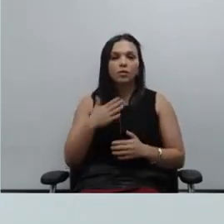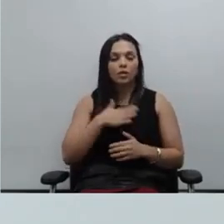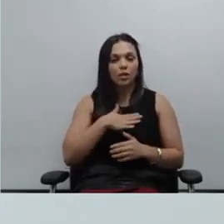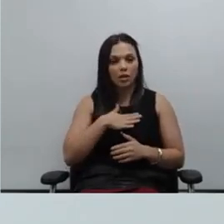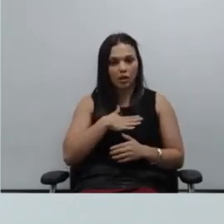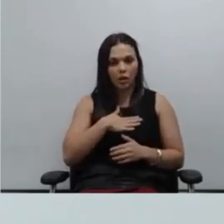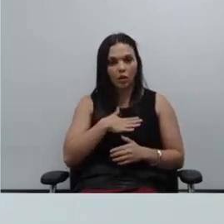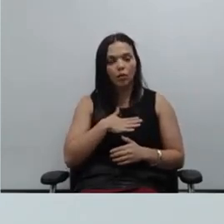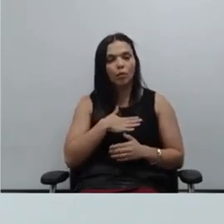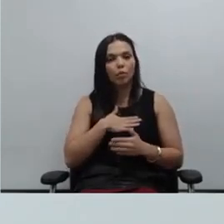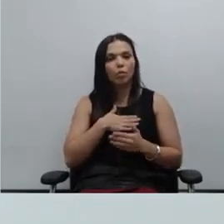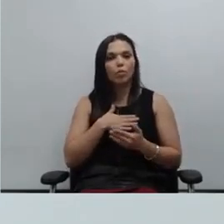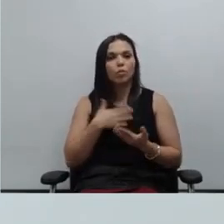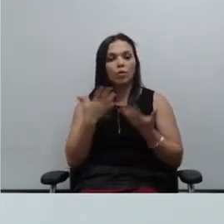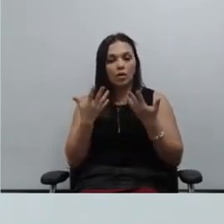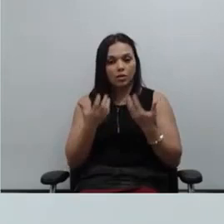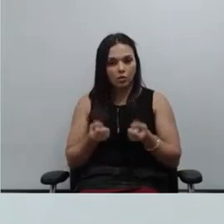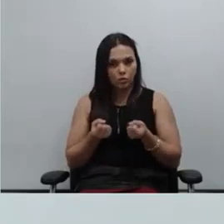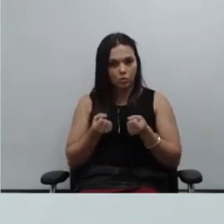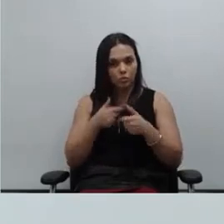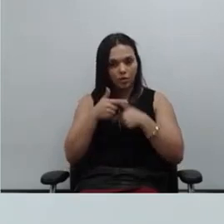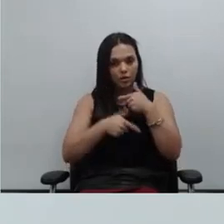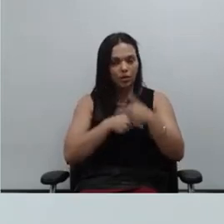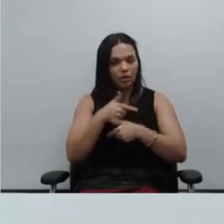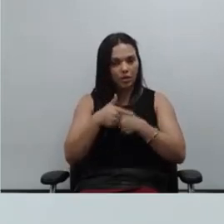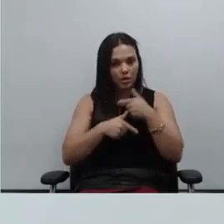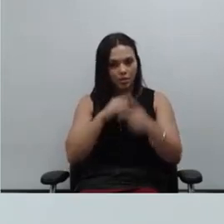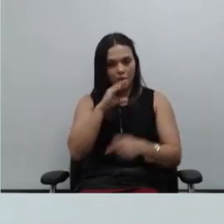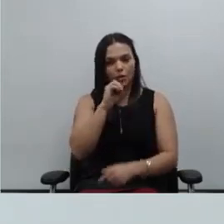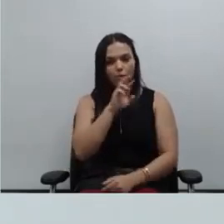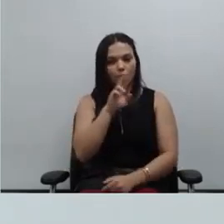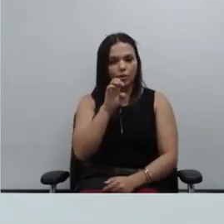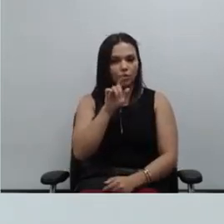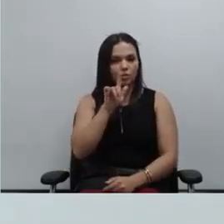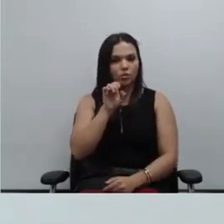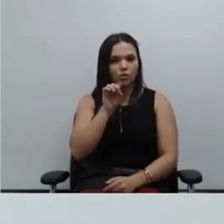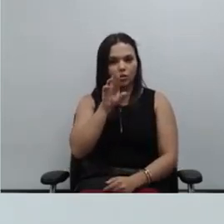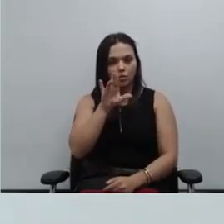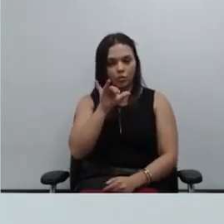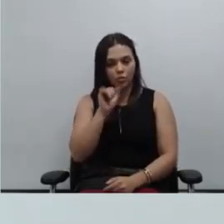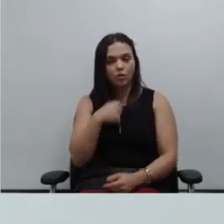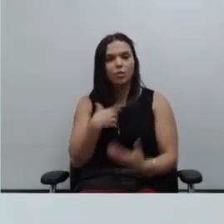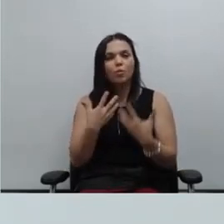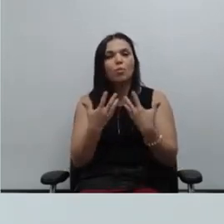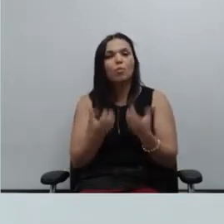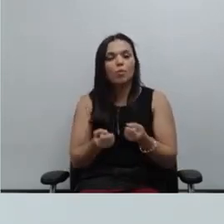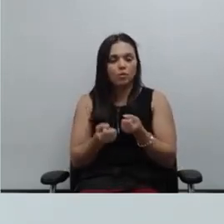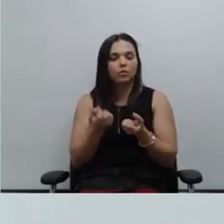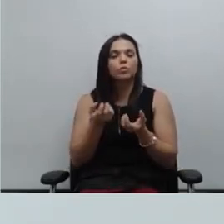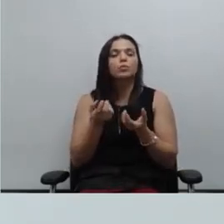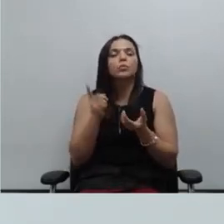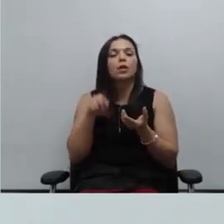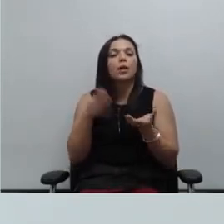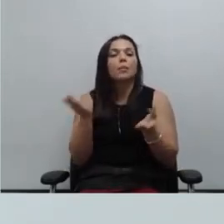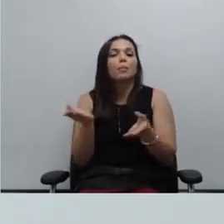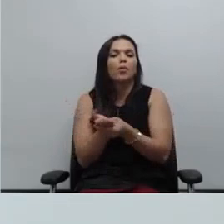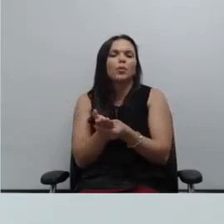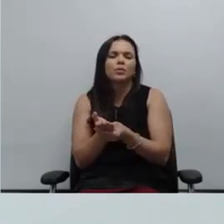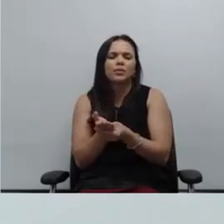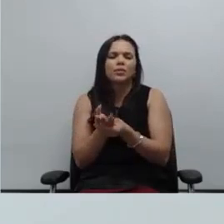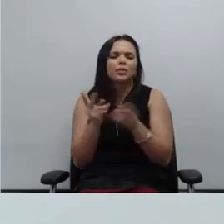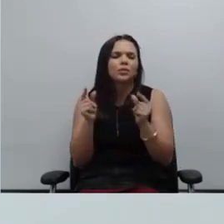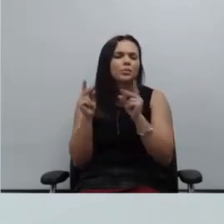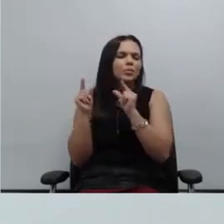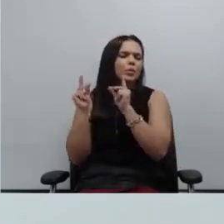adquiri, quando assumi a corregedoria, vários processos que estavam já parados há muito tempo, anteriores até à gestão